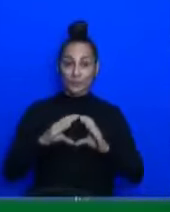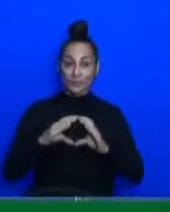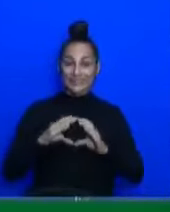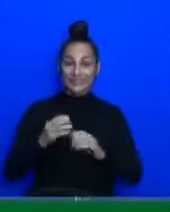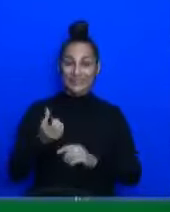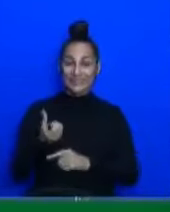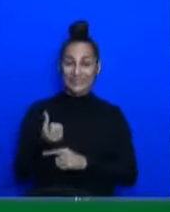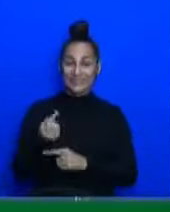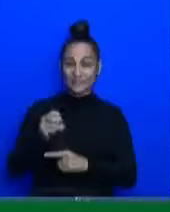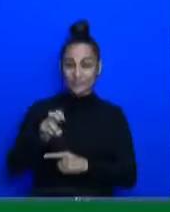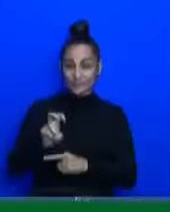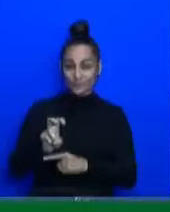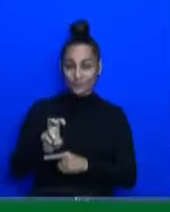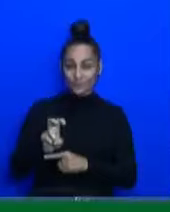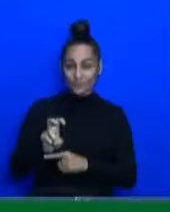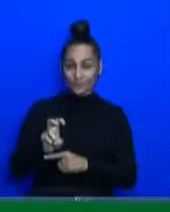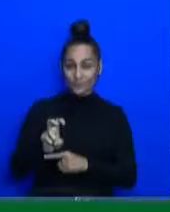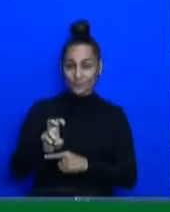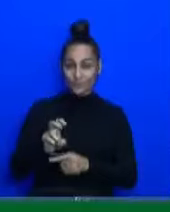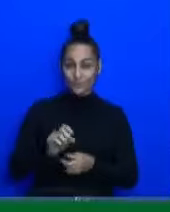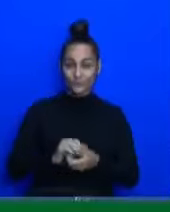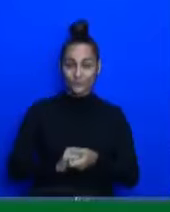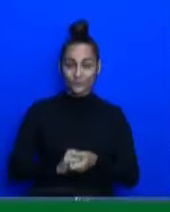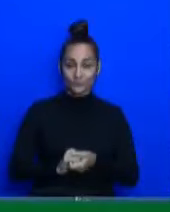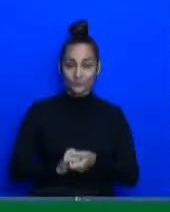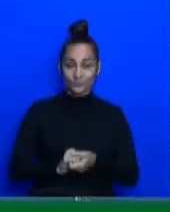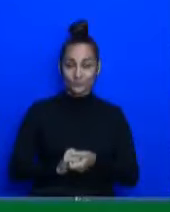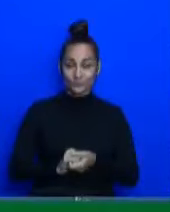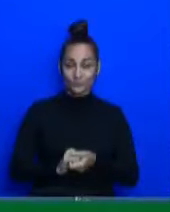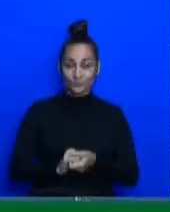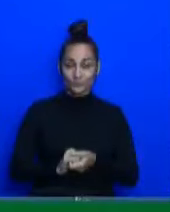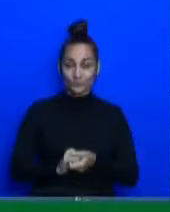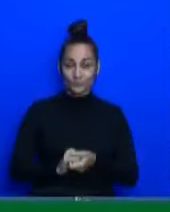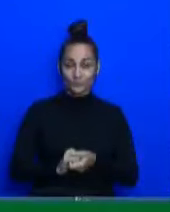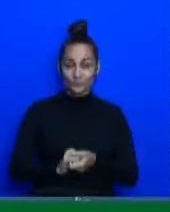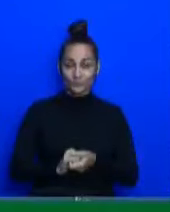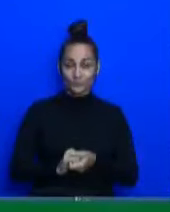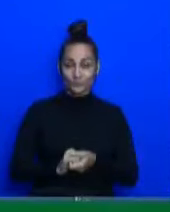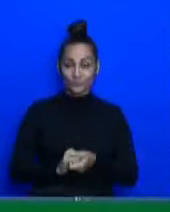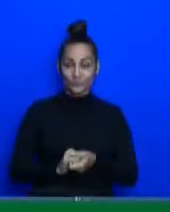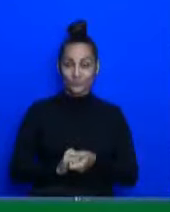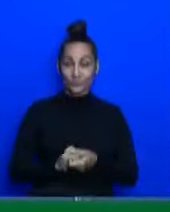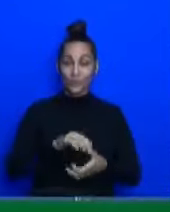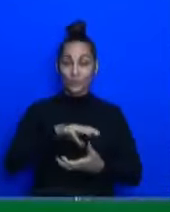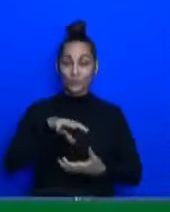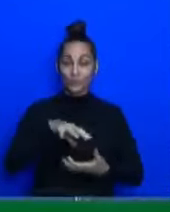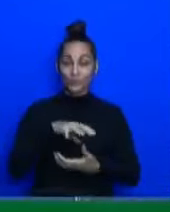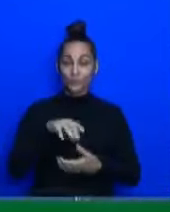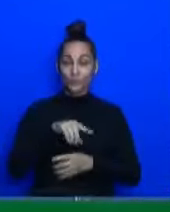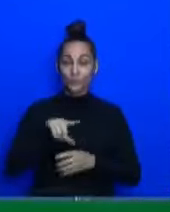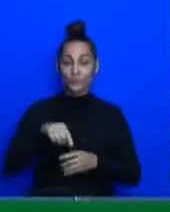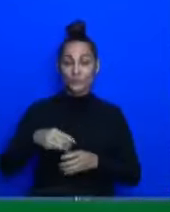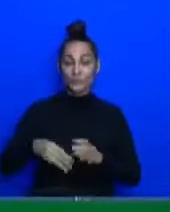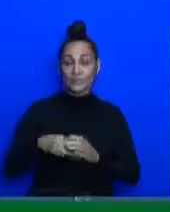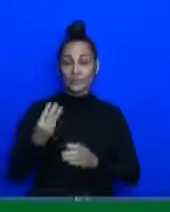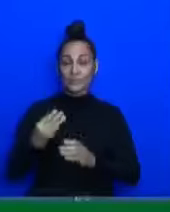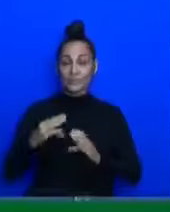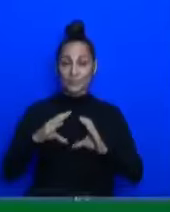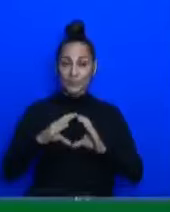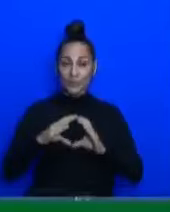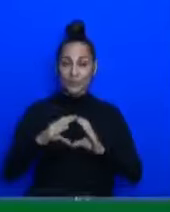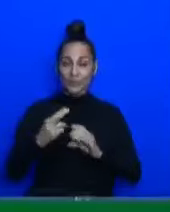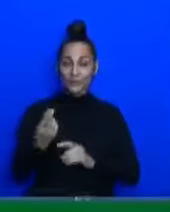a bola de número 65. 65 foi a segunda dezena sorteada. Globo girando, sorteando a terceira